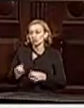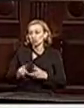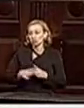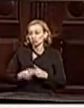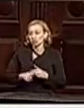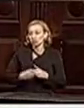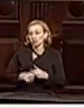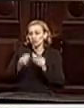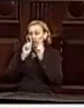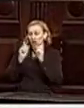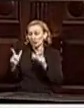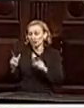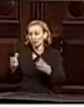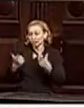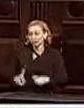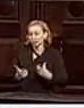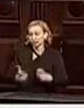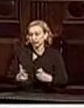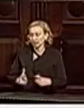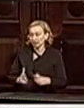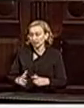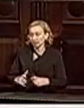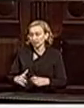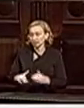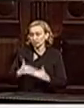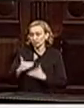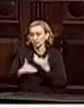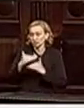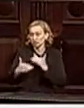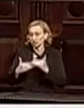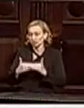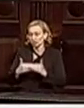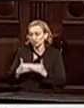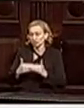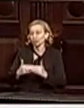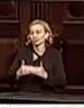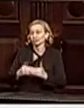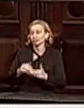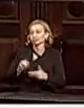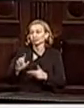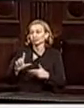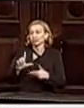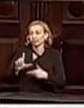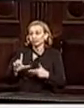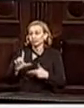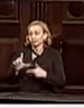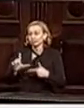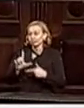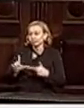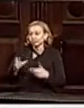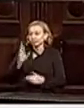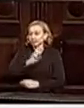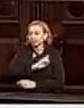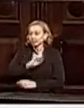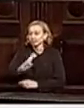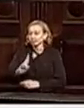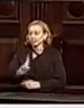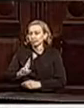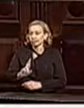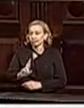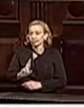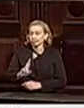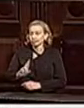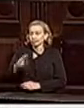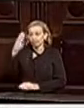um outro rumo na condução do processo legislativo, respeitando principalmente a condução